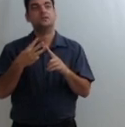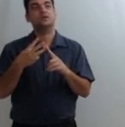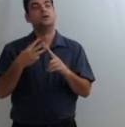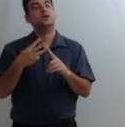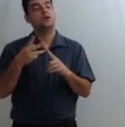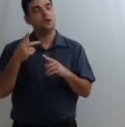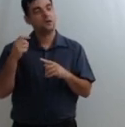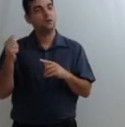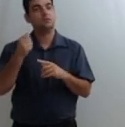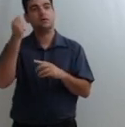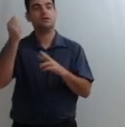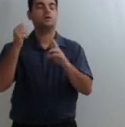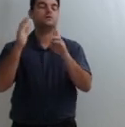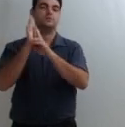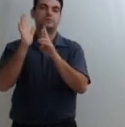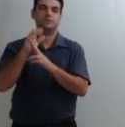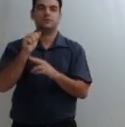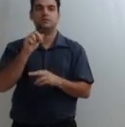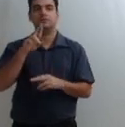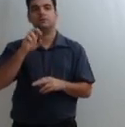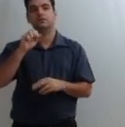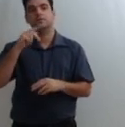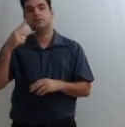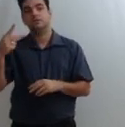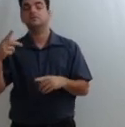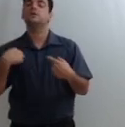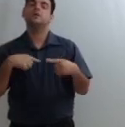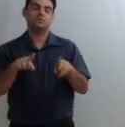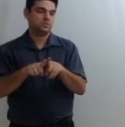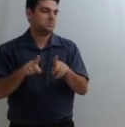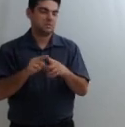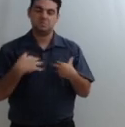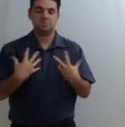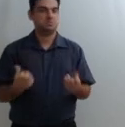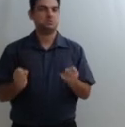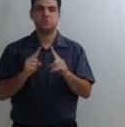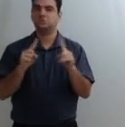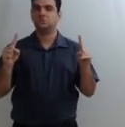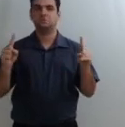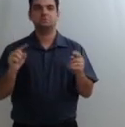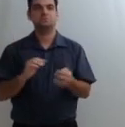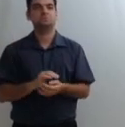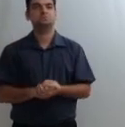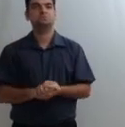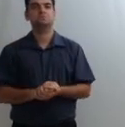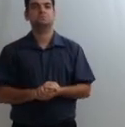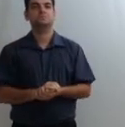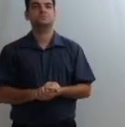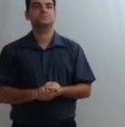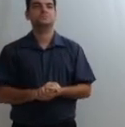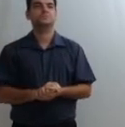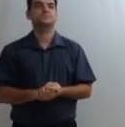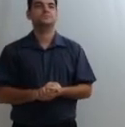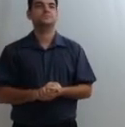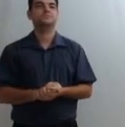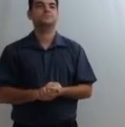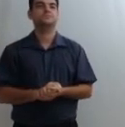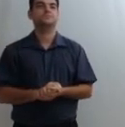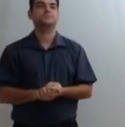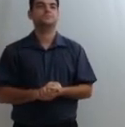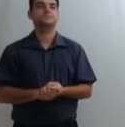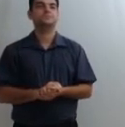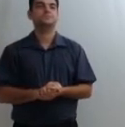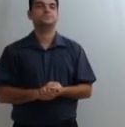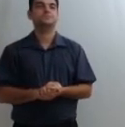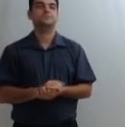em Aresp, que eu estou também não conhecendo deste agravo regimental aí pelo meu